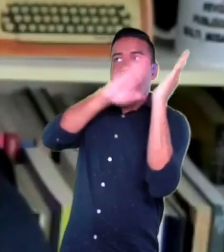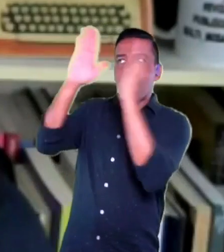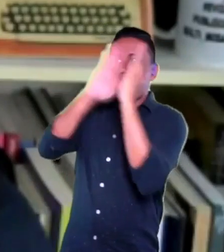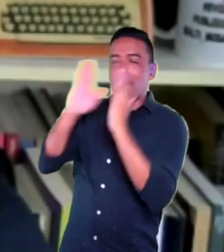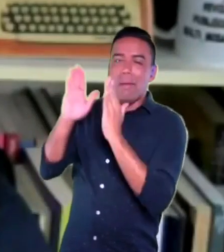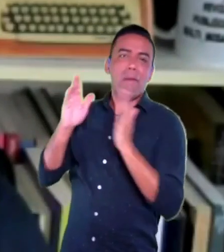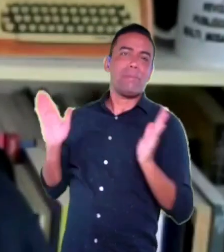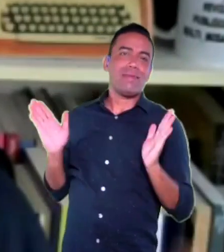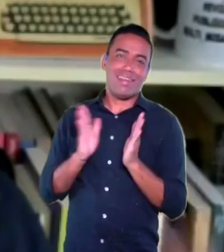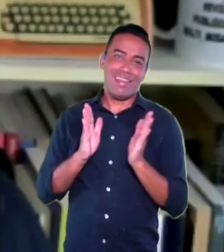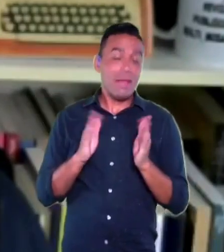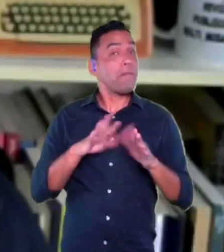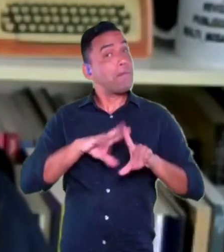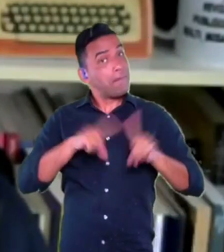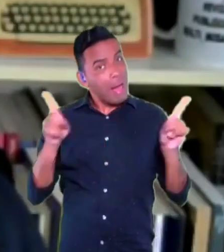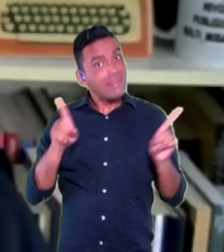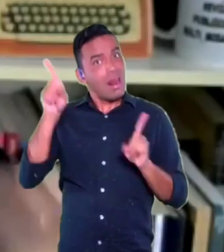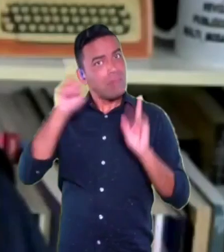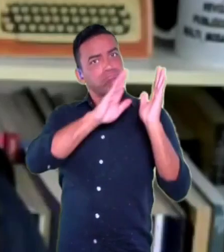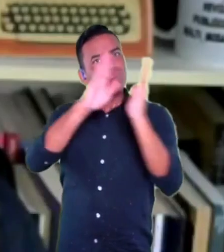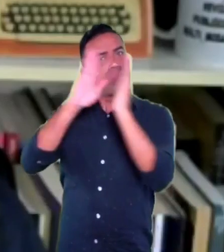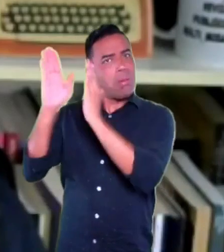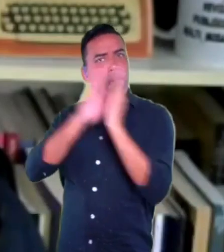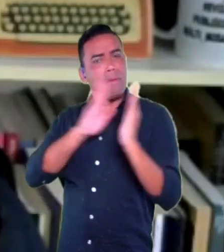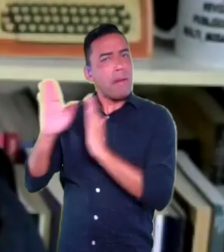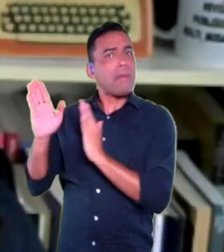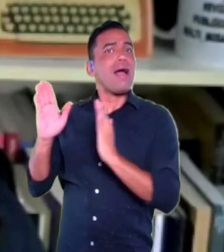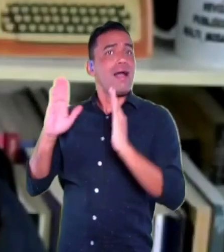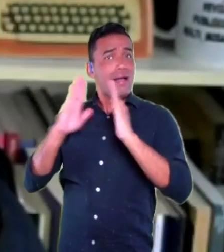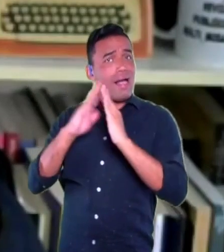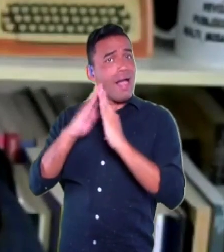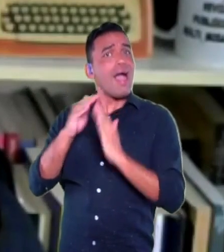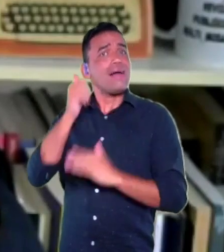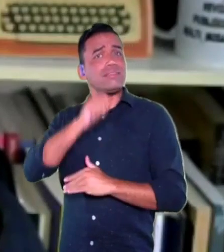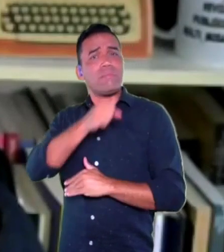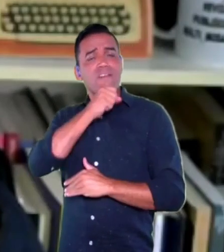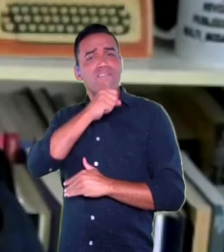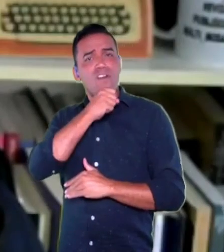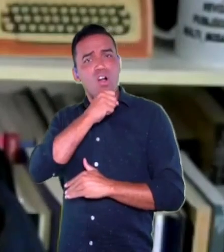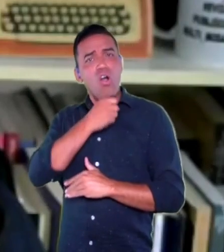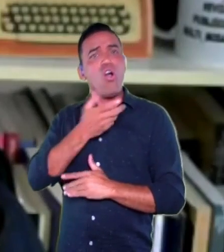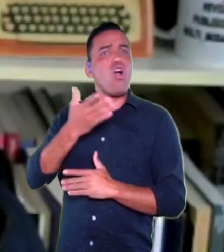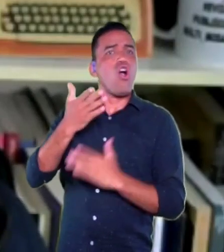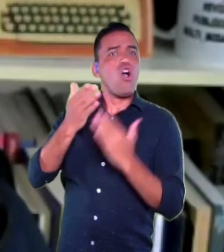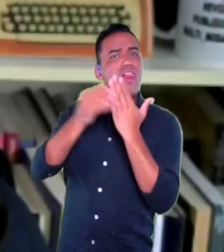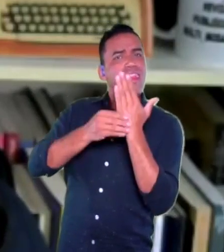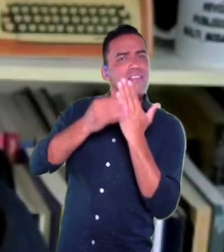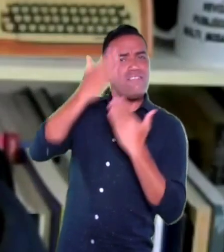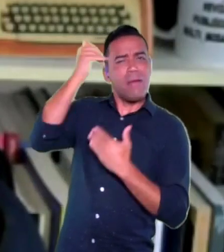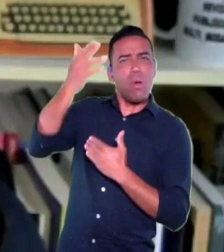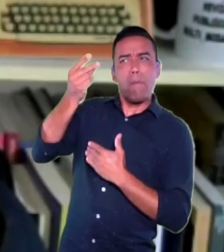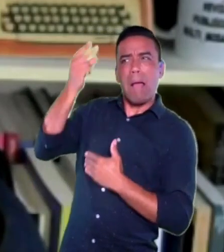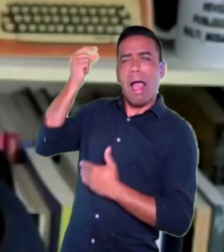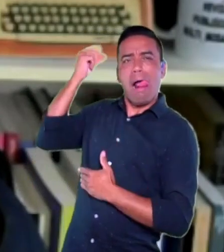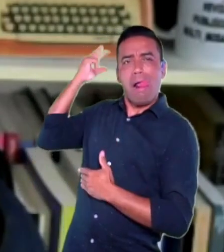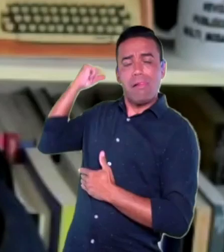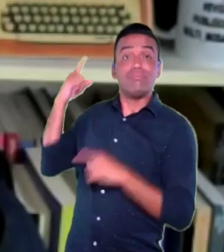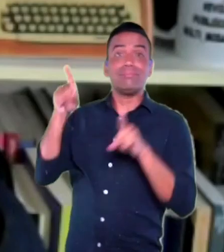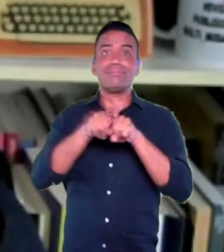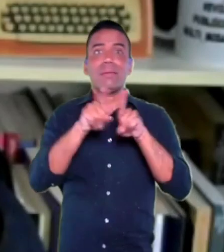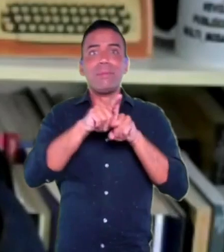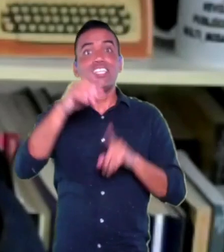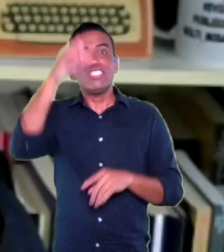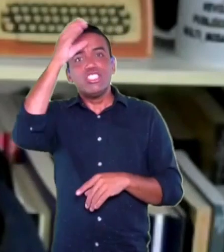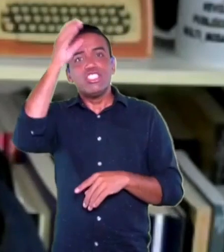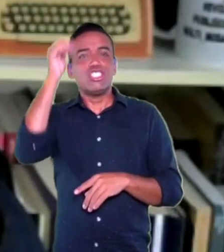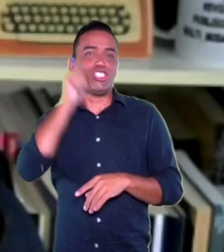era, mas ela tinha uma estante cheia de livros lá, de livros clássicos, principalmente clássicos, e uma tia que também lia